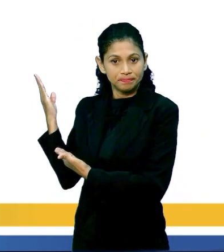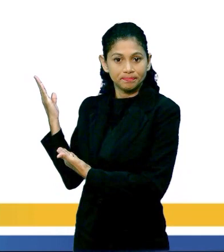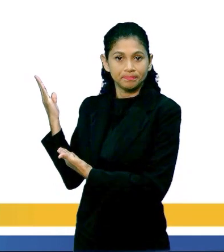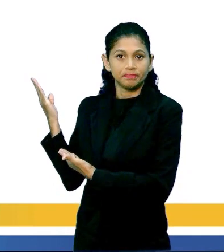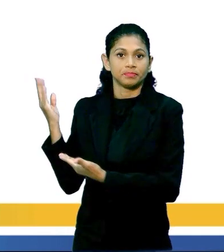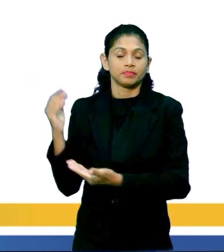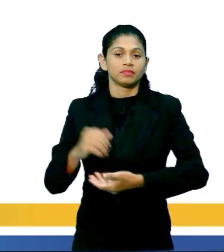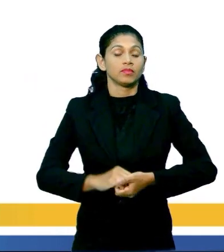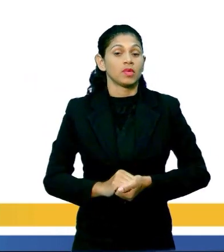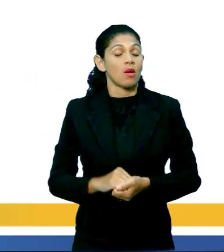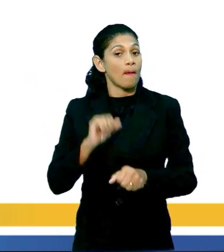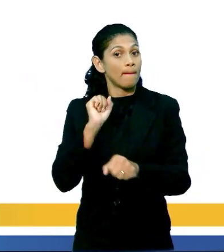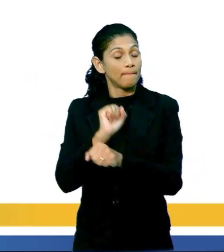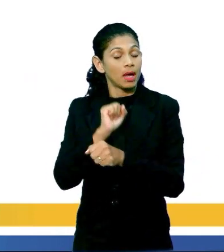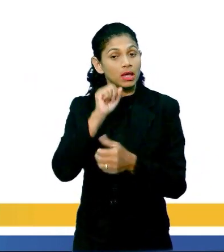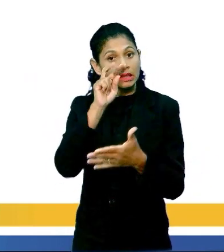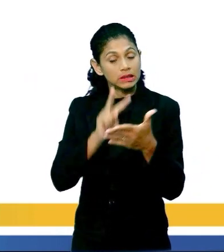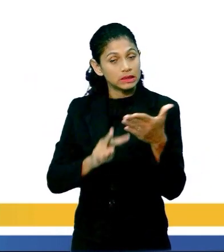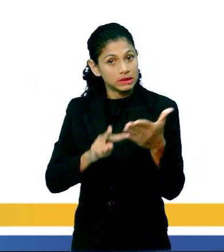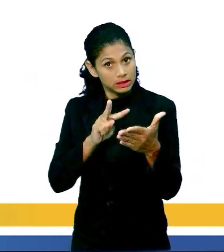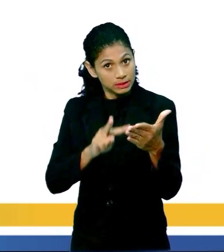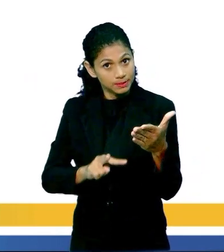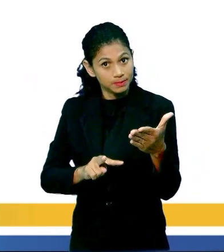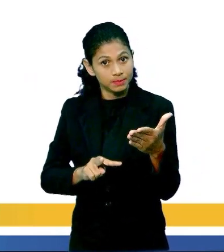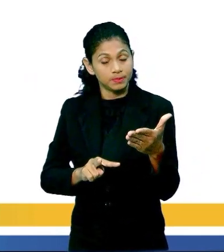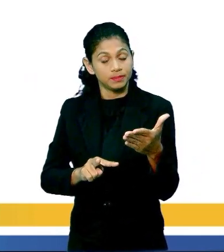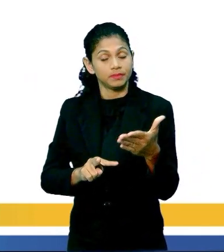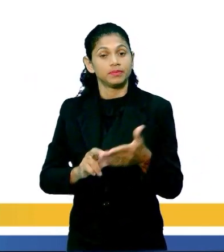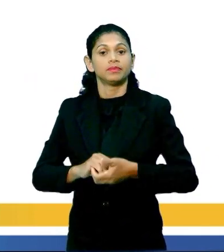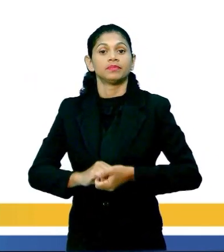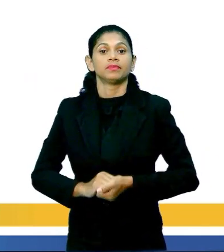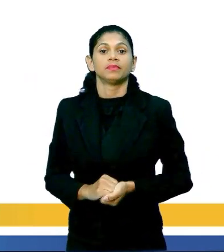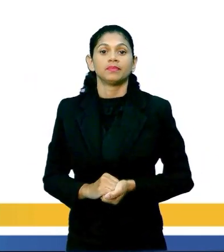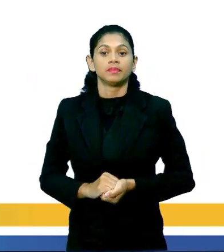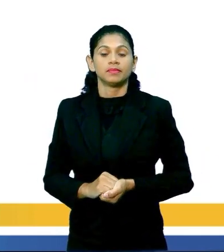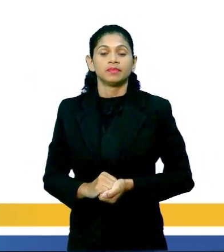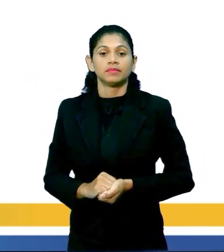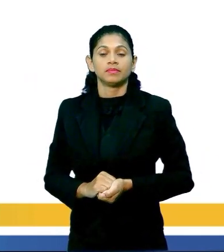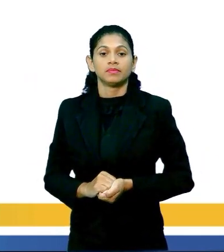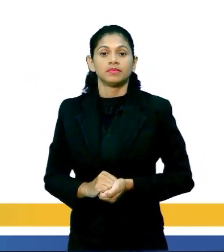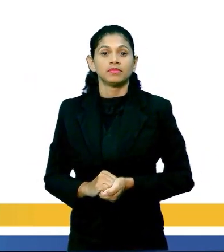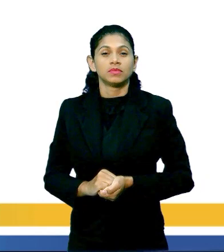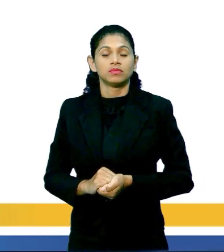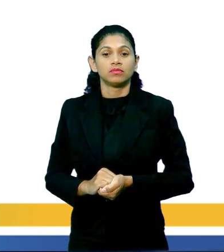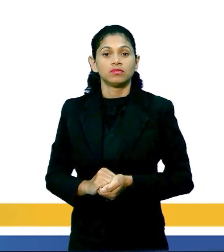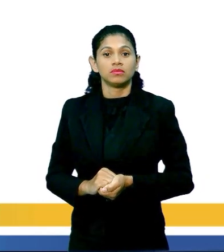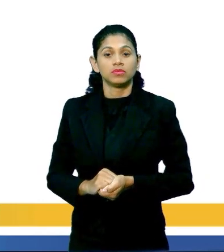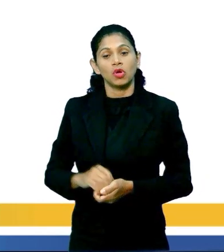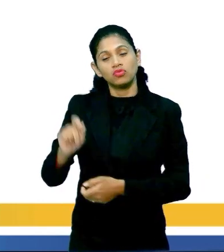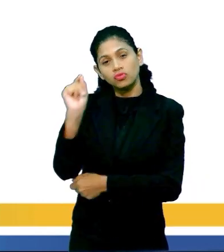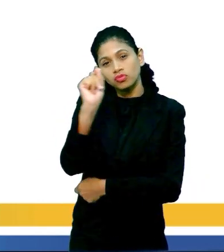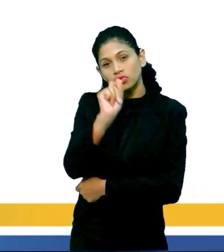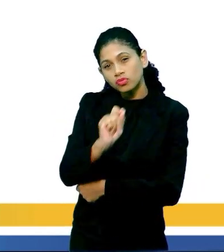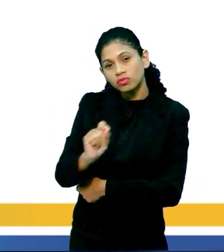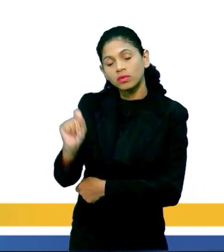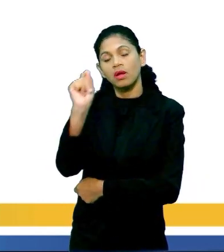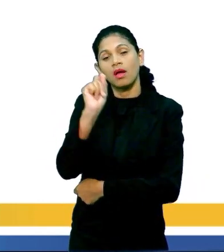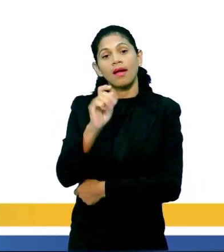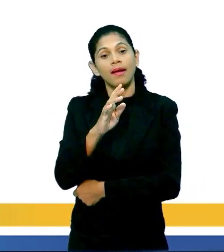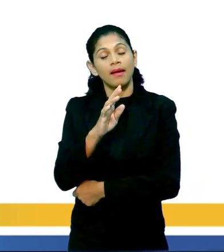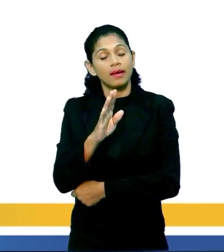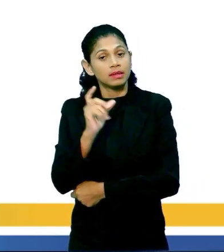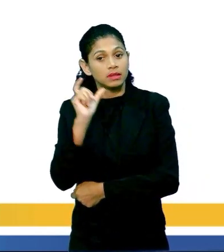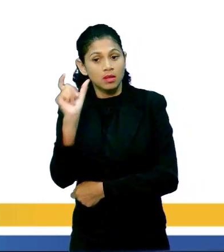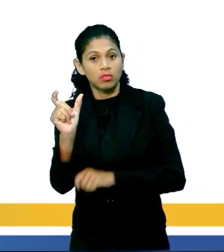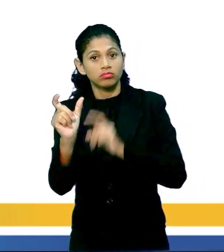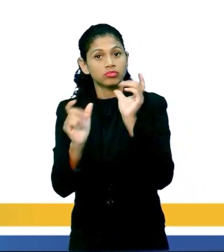aí você vai também fazer aquela leitura que eu falei para vocês. Vocês vão destacar as palavras que vocês conhecem,